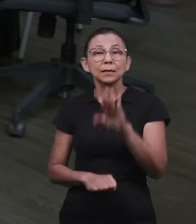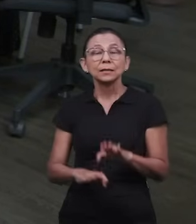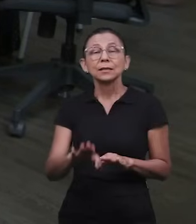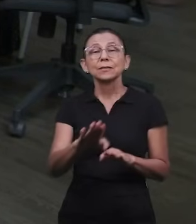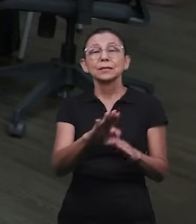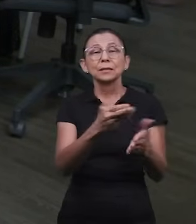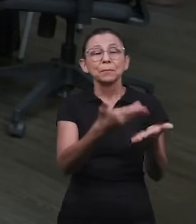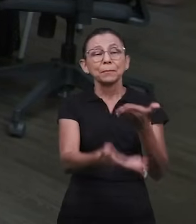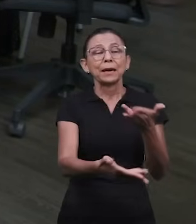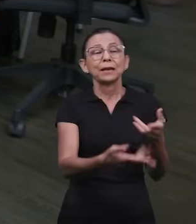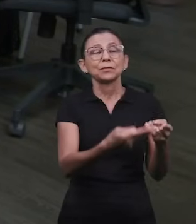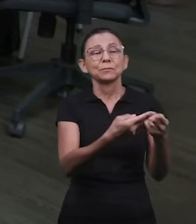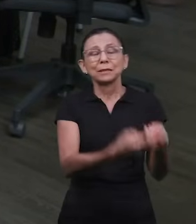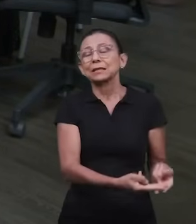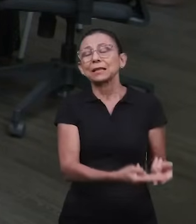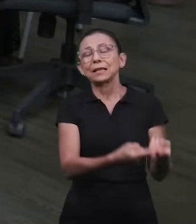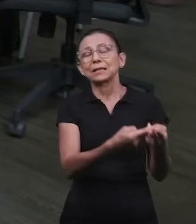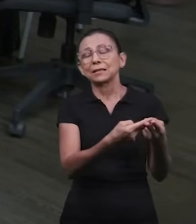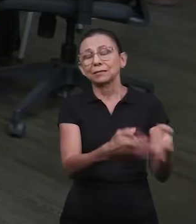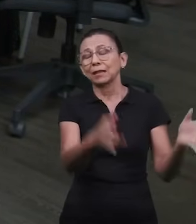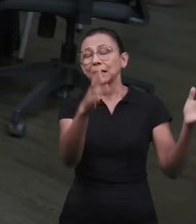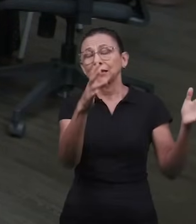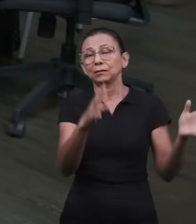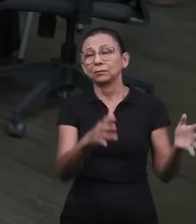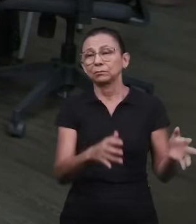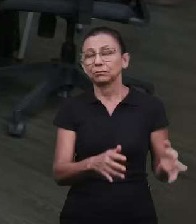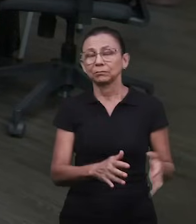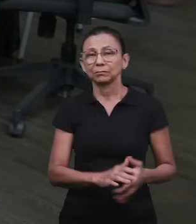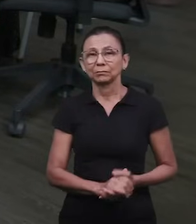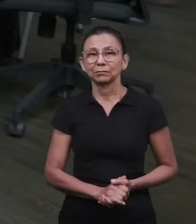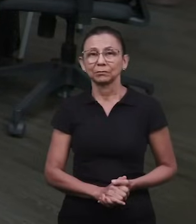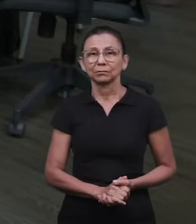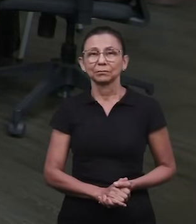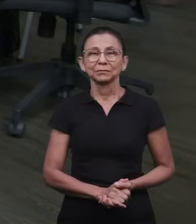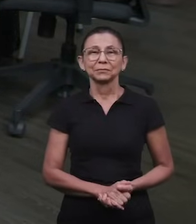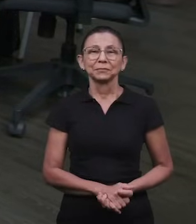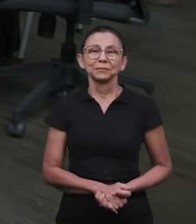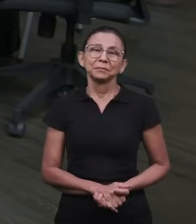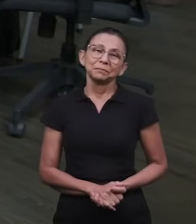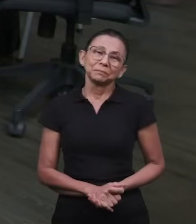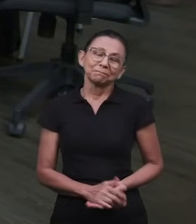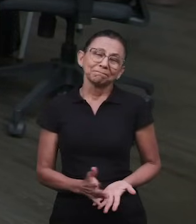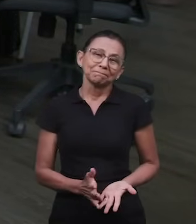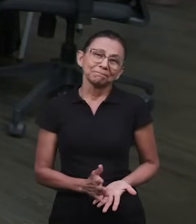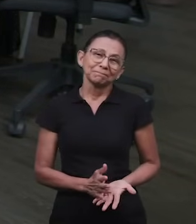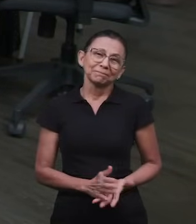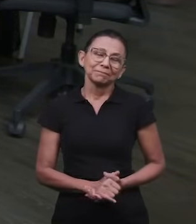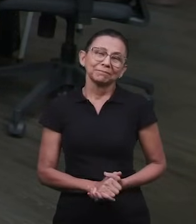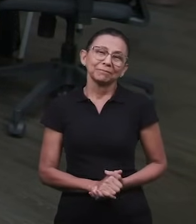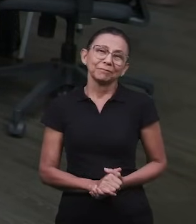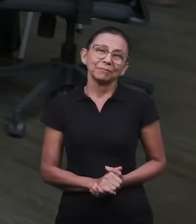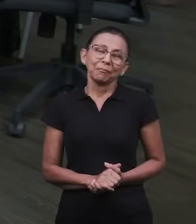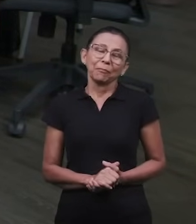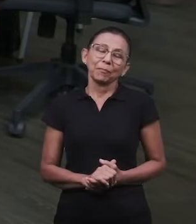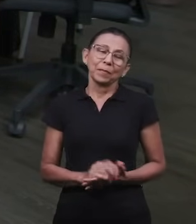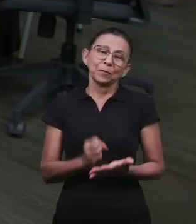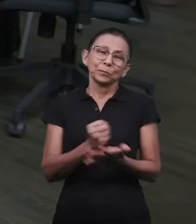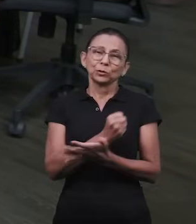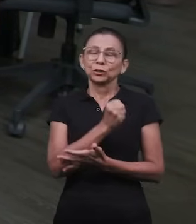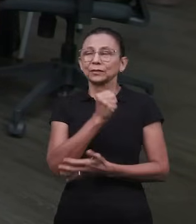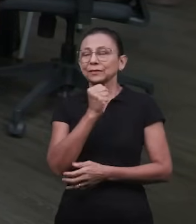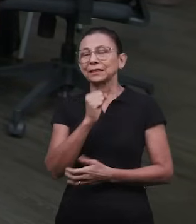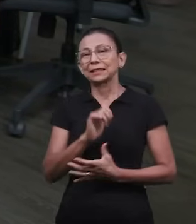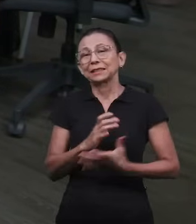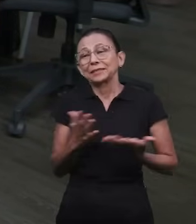irmão. Não acontece isso ou não acontece com você? Você fica impaciente, mas, assim, puxa,